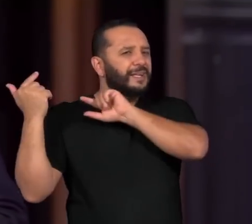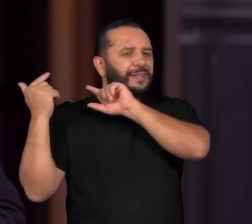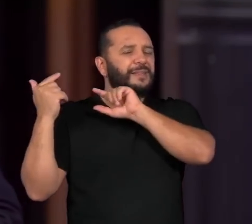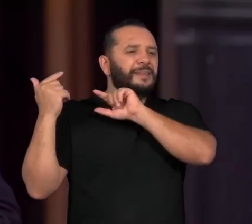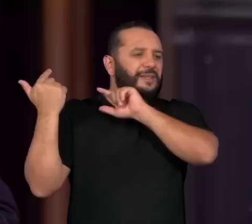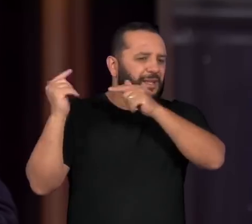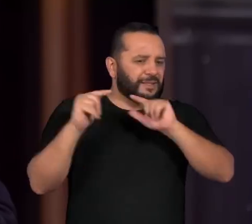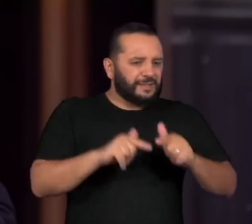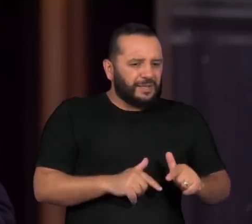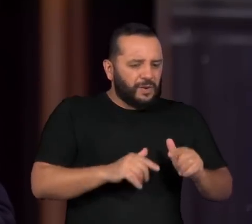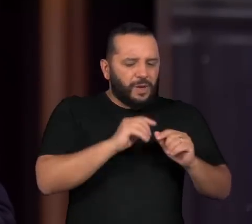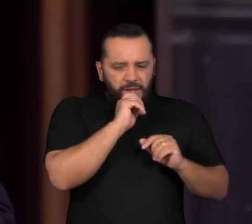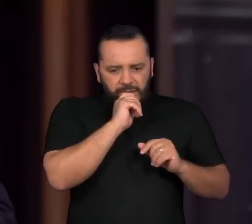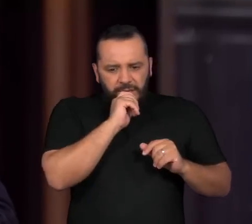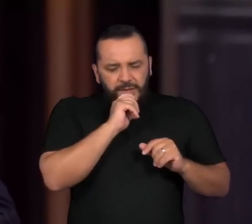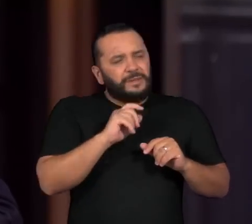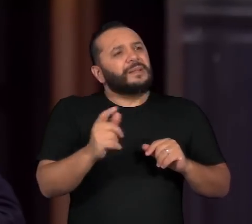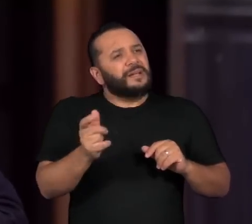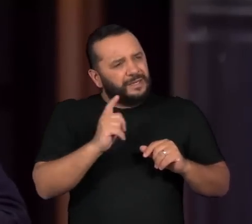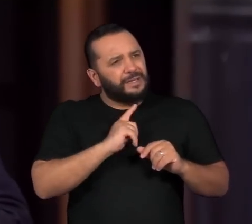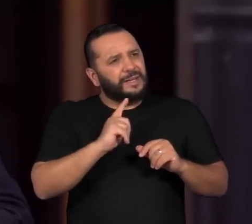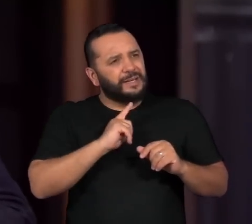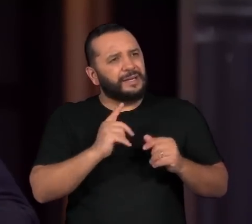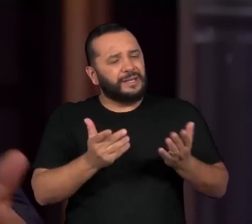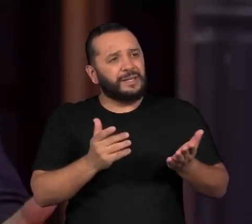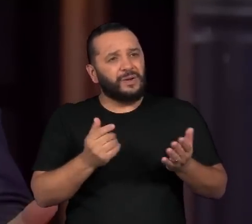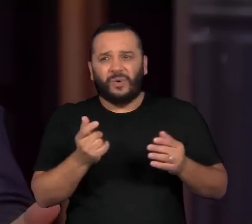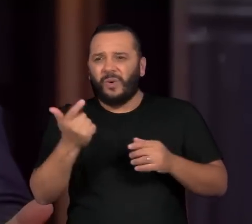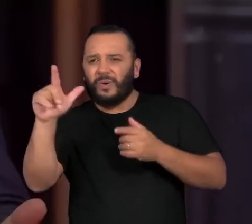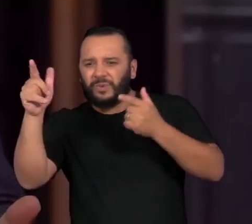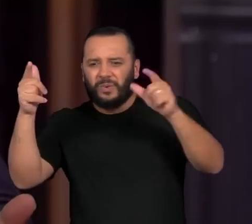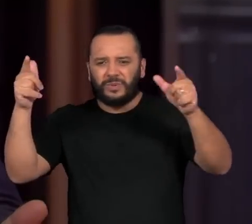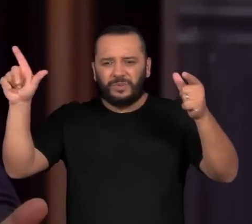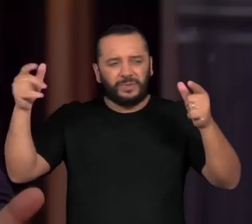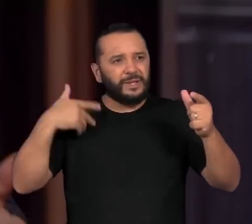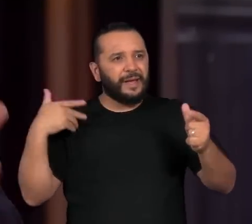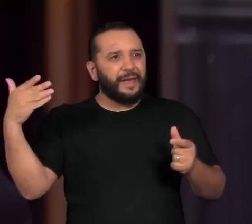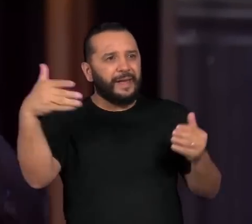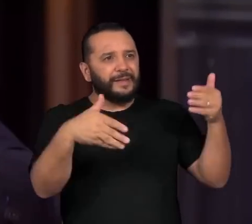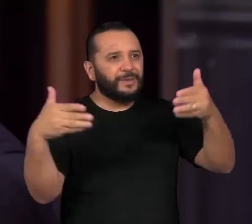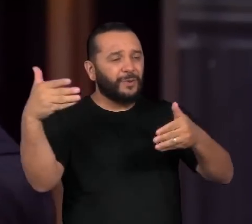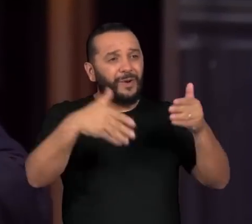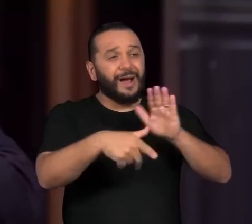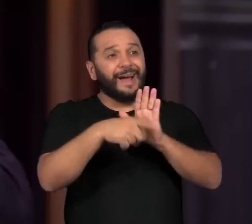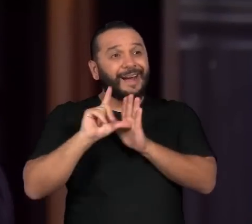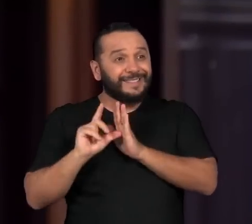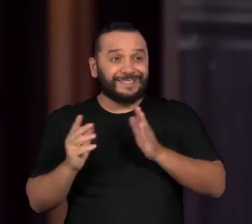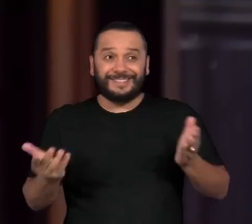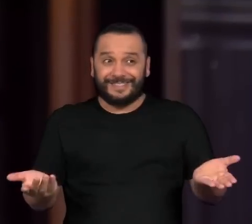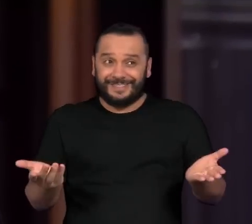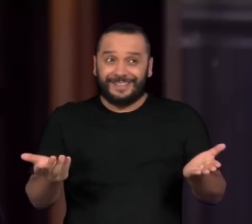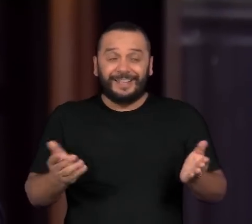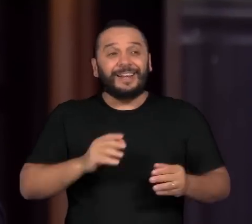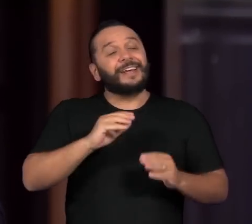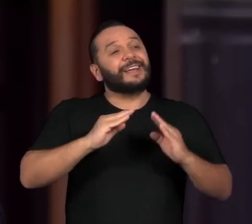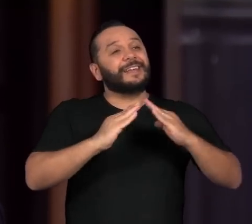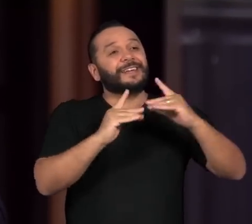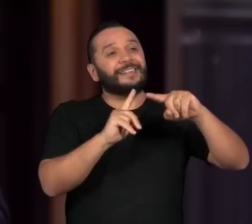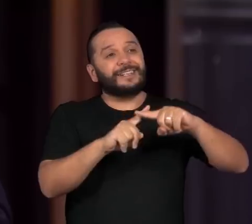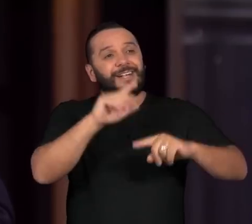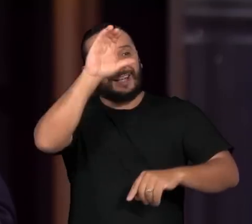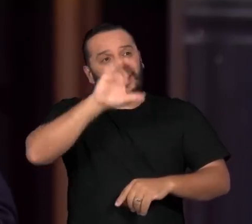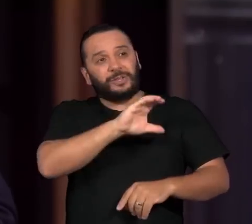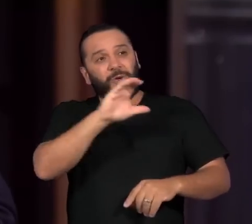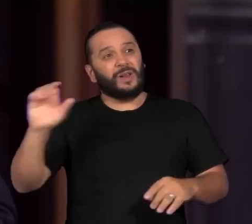muito antes Sim. da Igreja Católica. E, sem dúvida, os números mostram o quanto que a Igreja